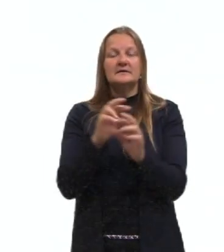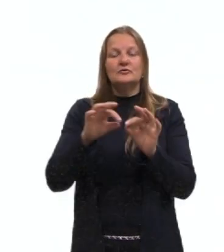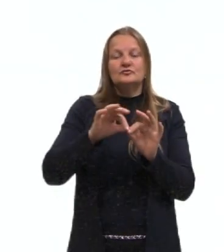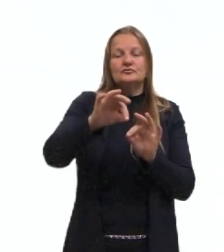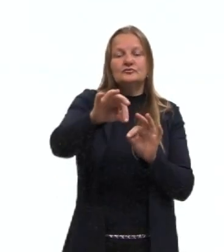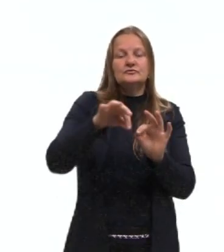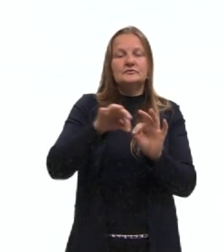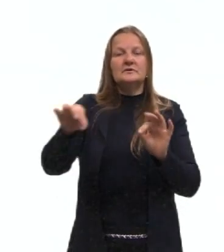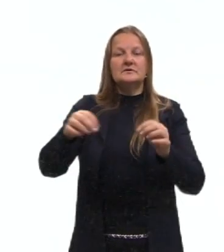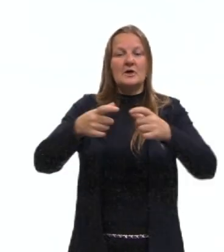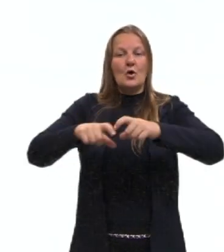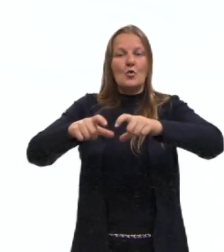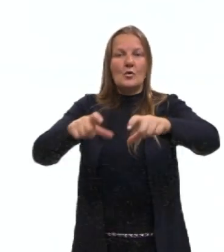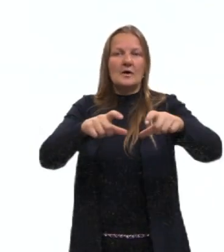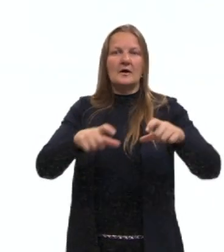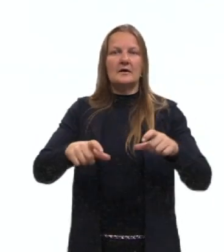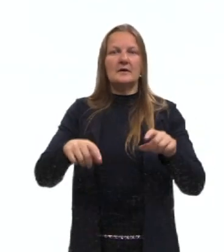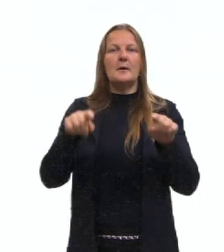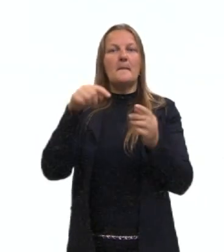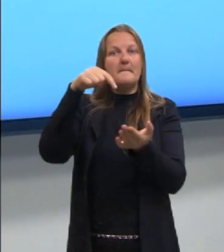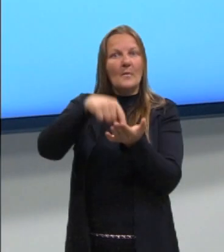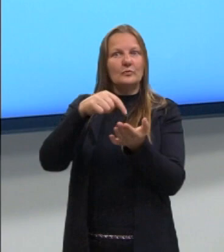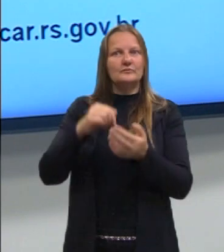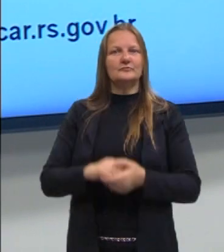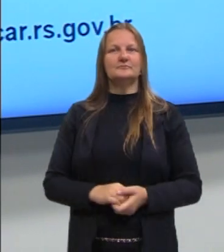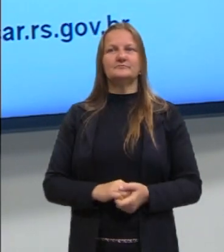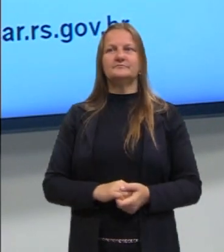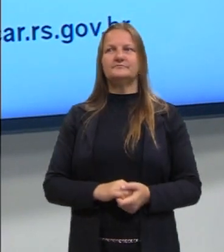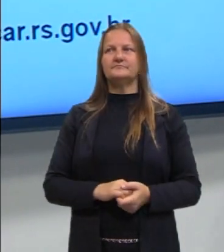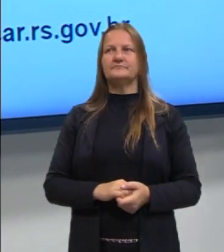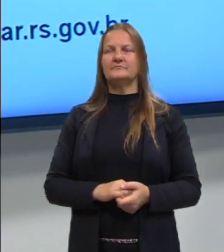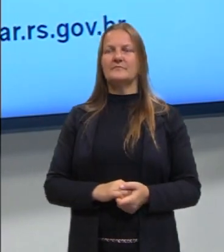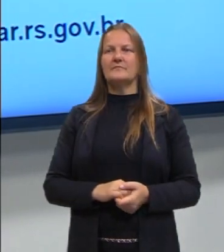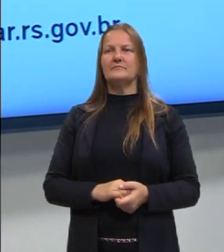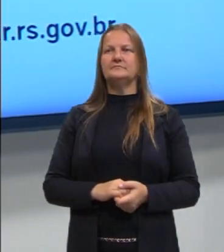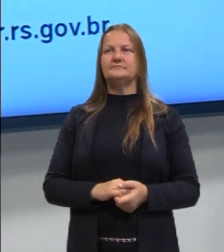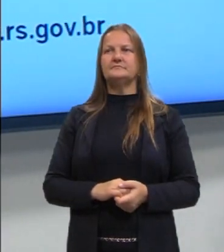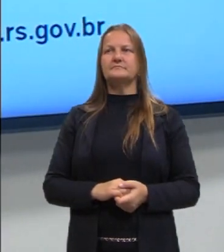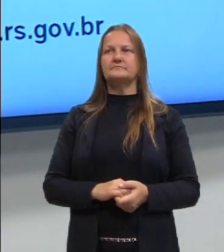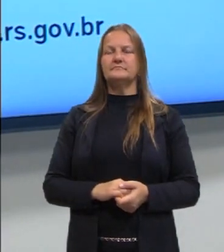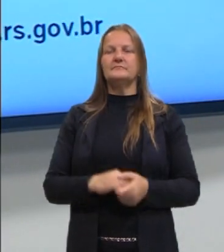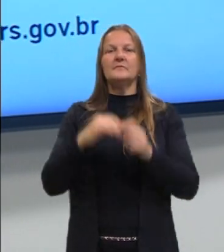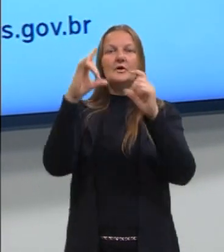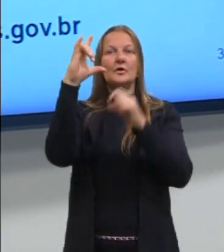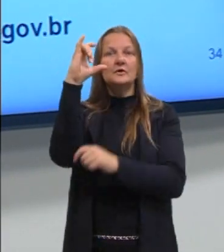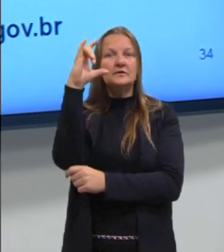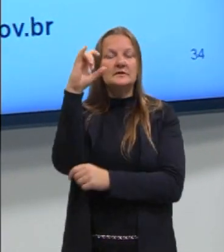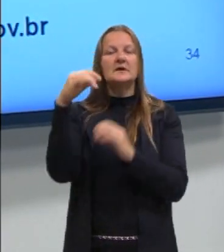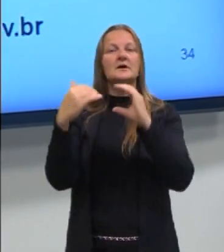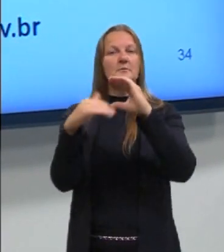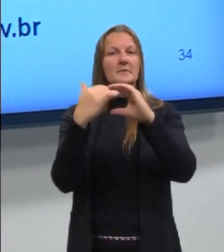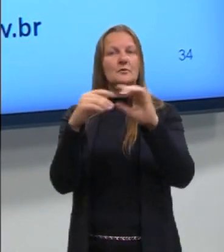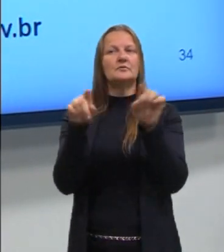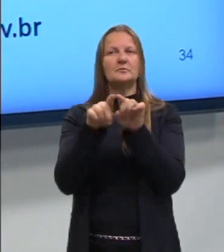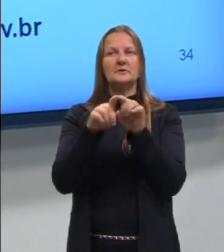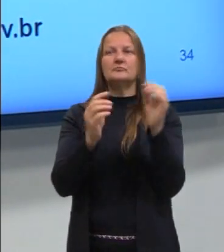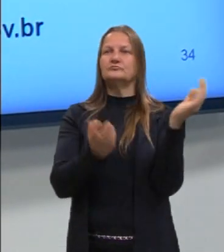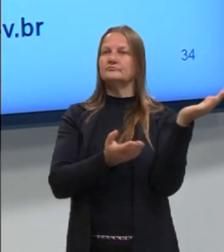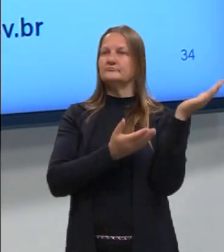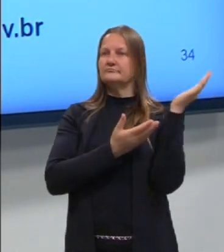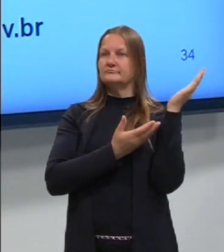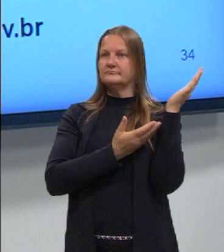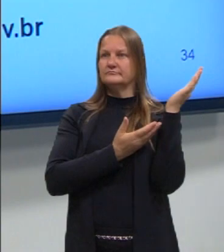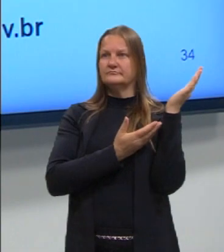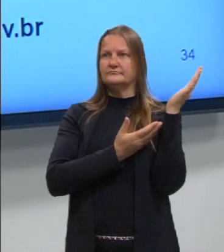distância, localização e ponto. Aqui eu deixo para vocês o Instagram e também o e-mail. Se